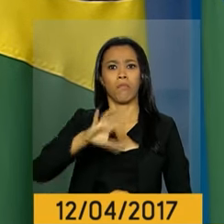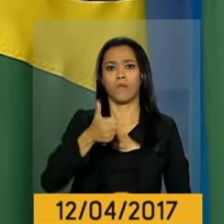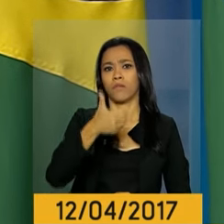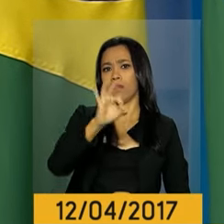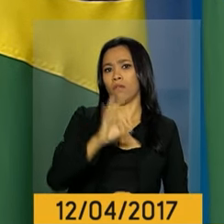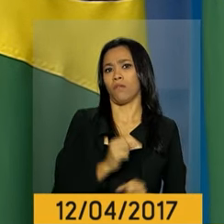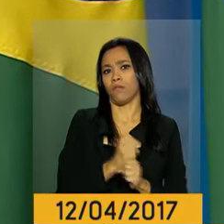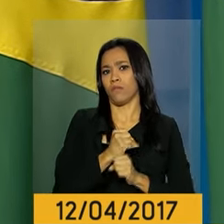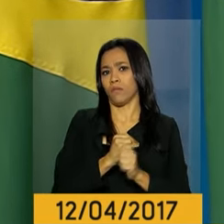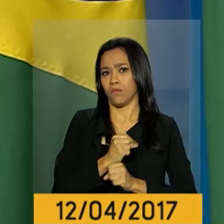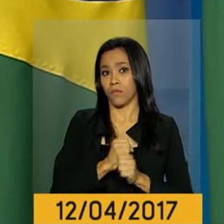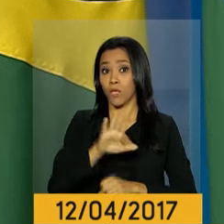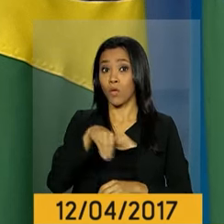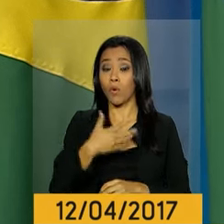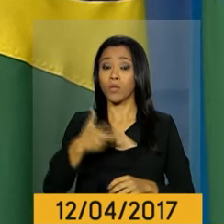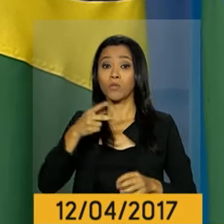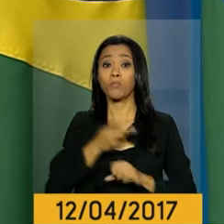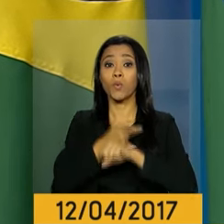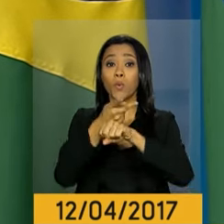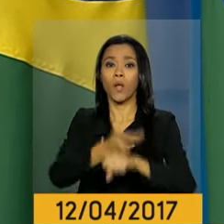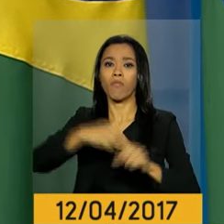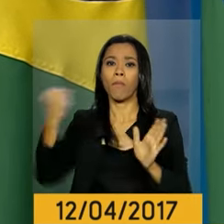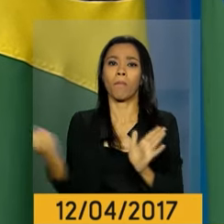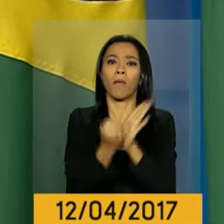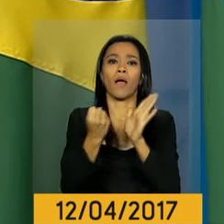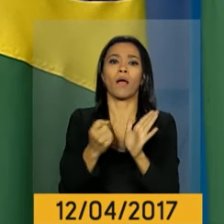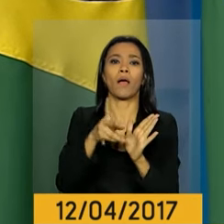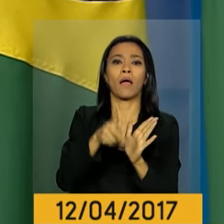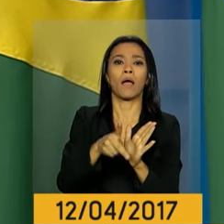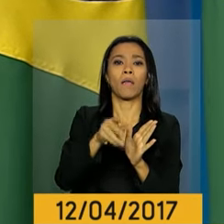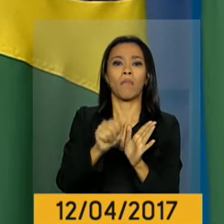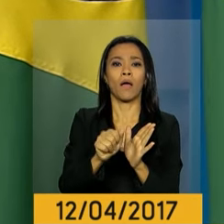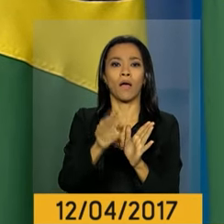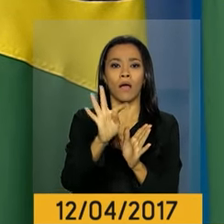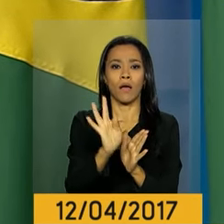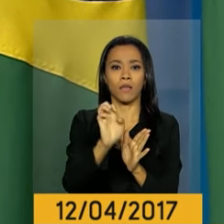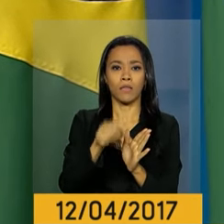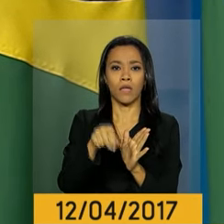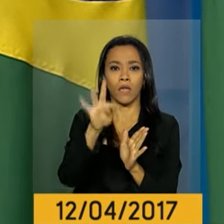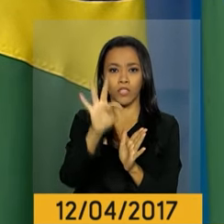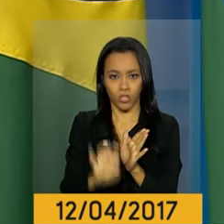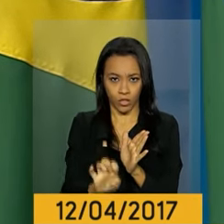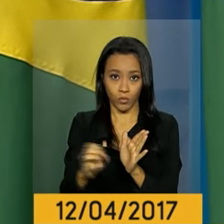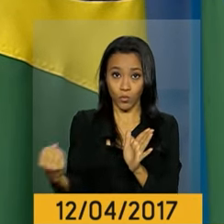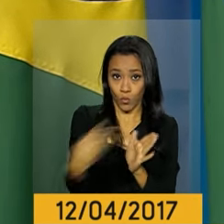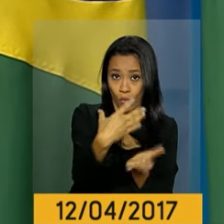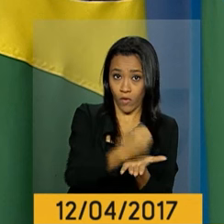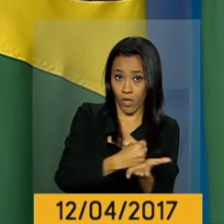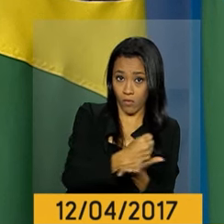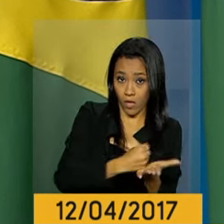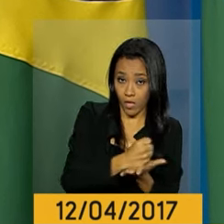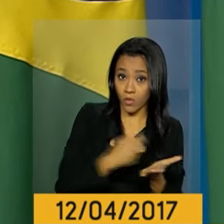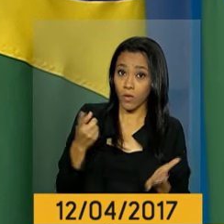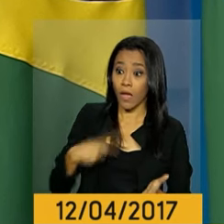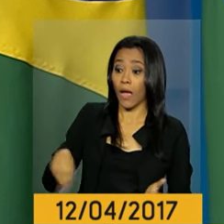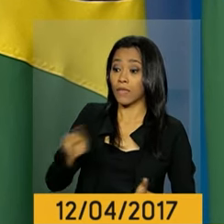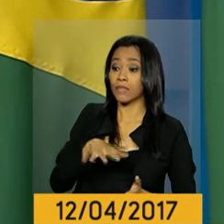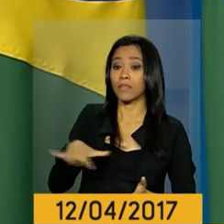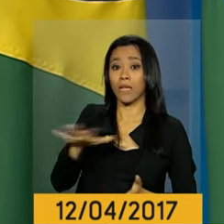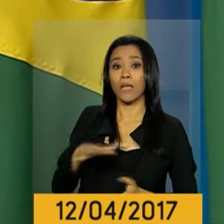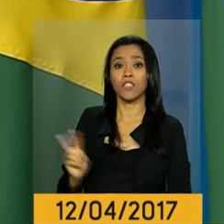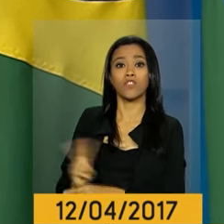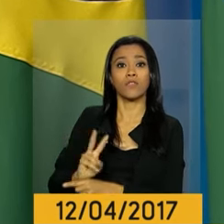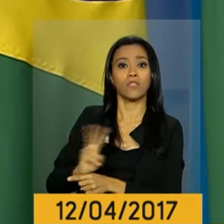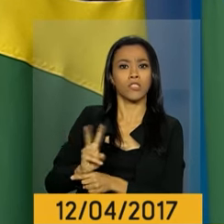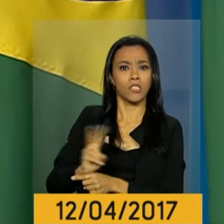quando se buscava patentear um novo medicamento as áreas de vigilância sanitária e de propriedade intelectual não